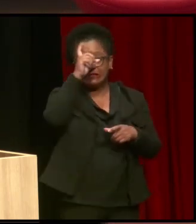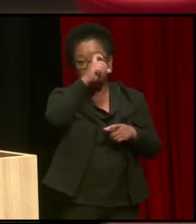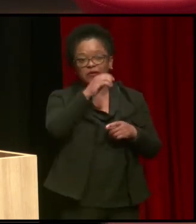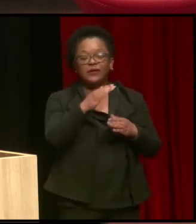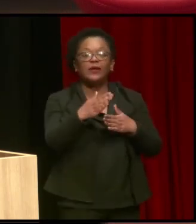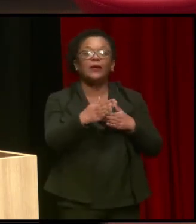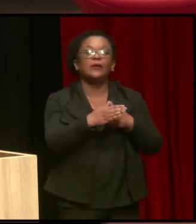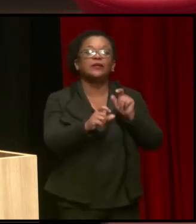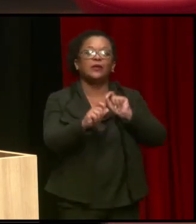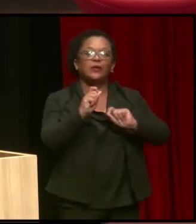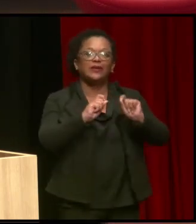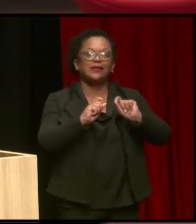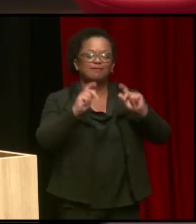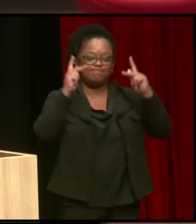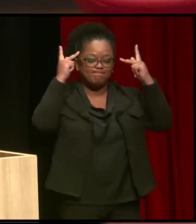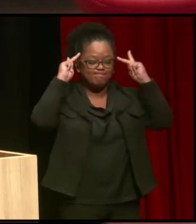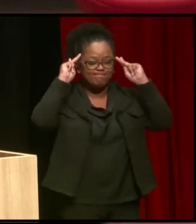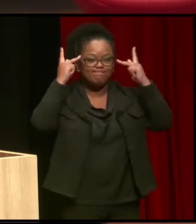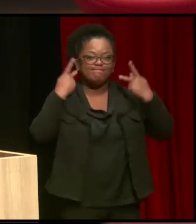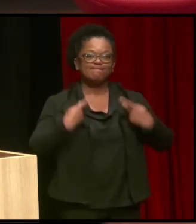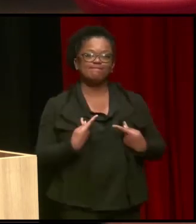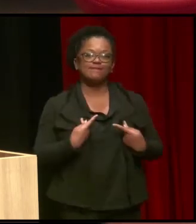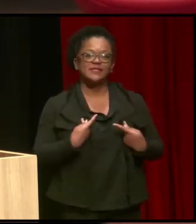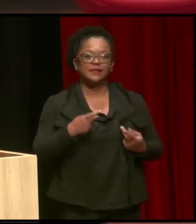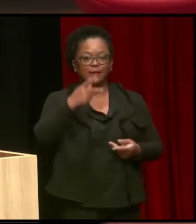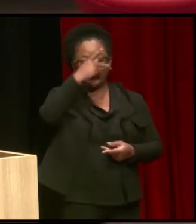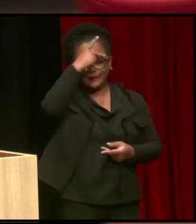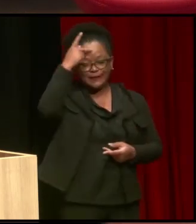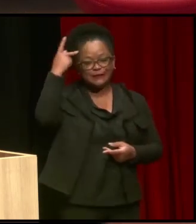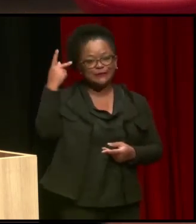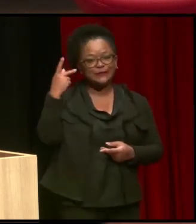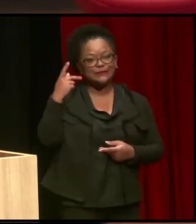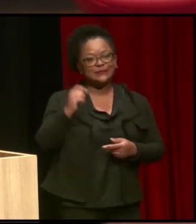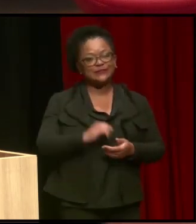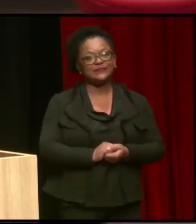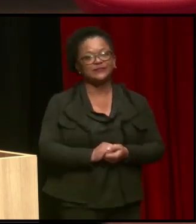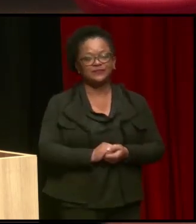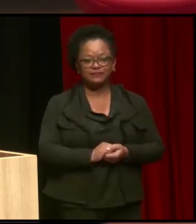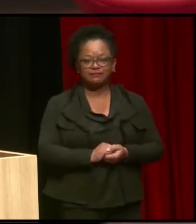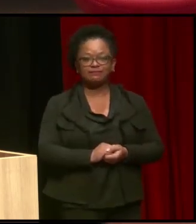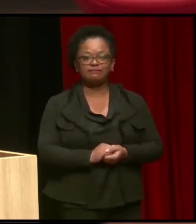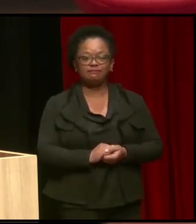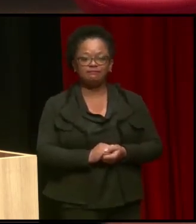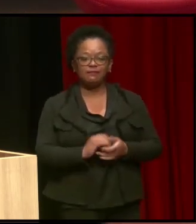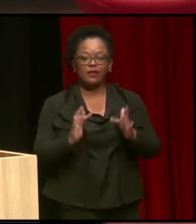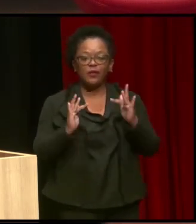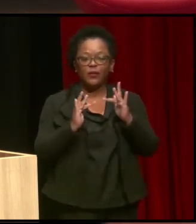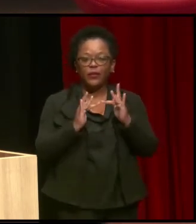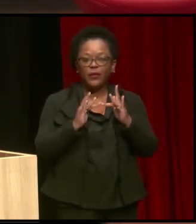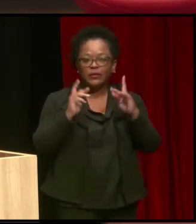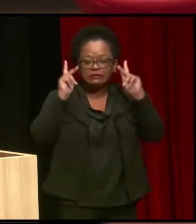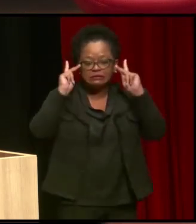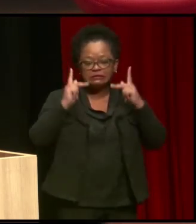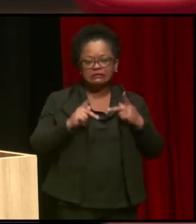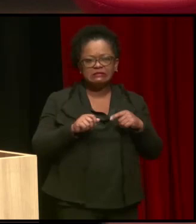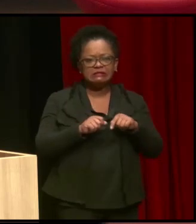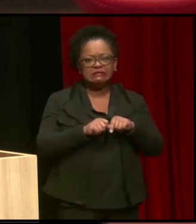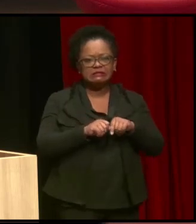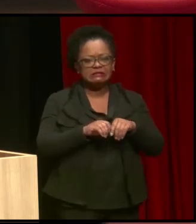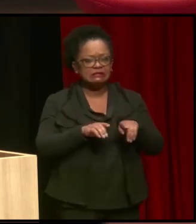humana, a barreira das relações. Barreira física, o cego dribla e vai embora.